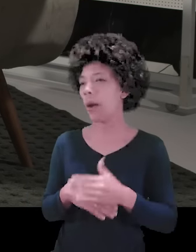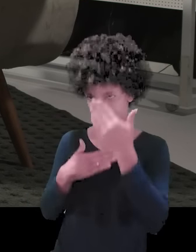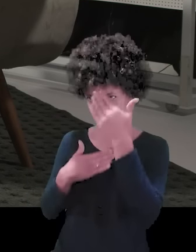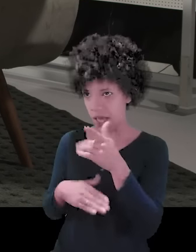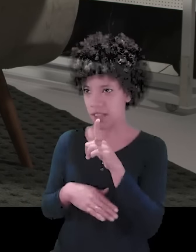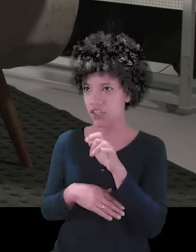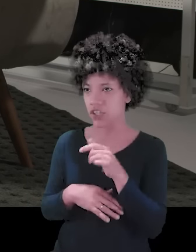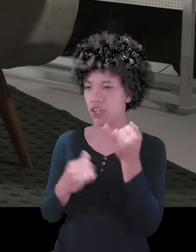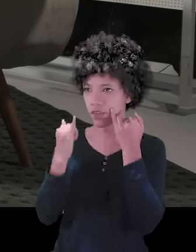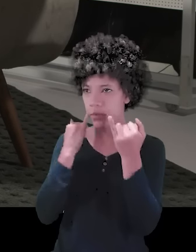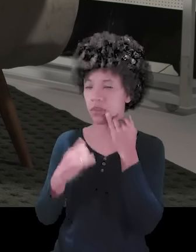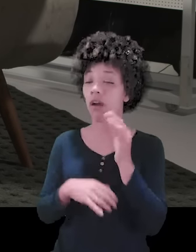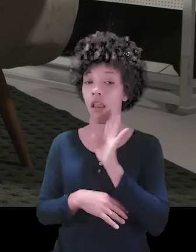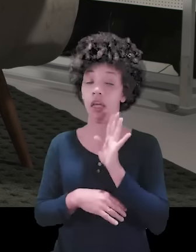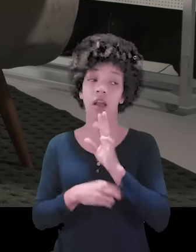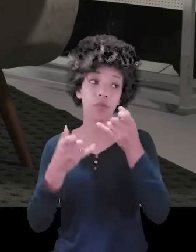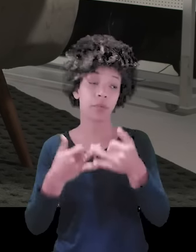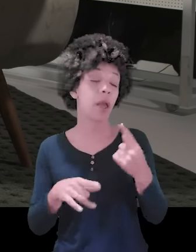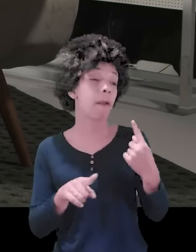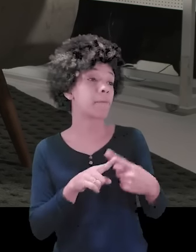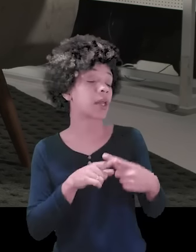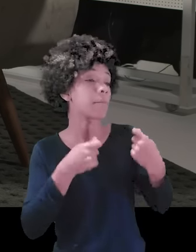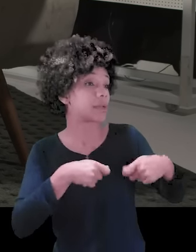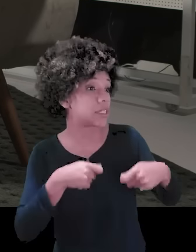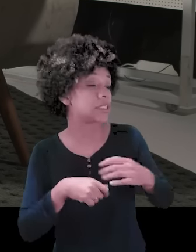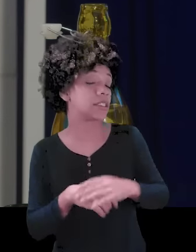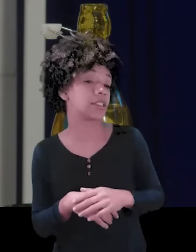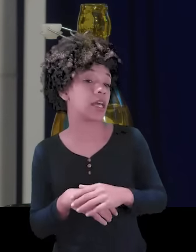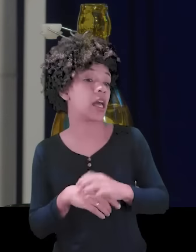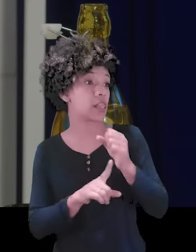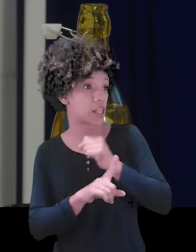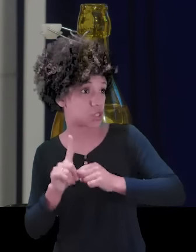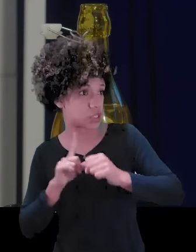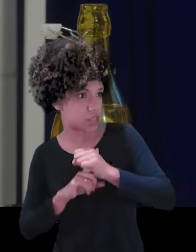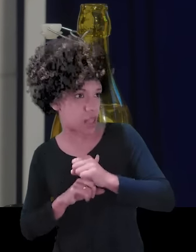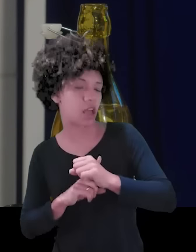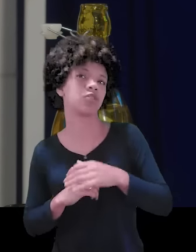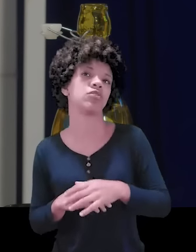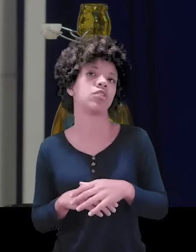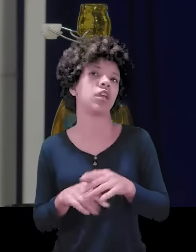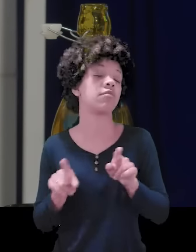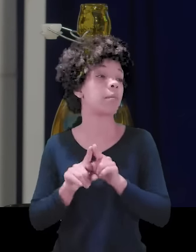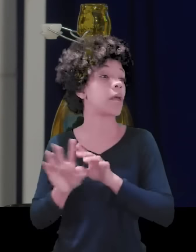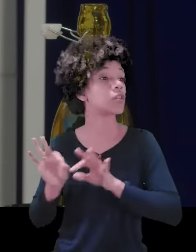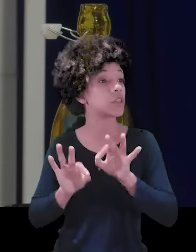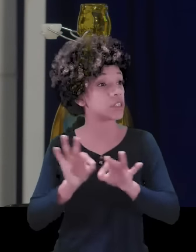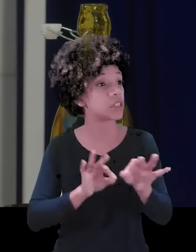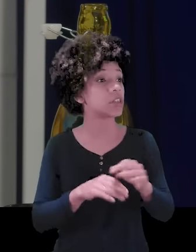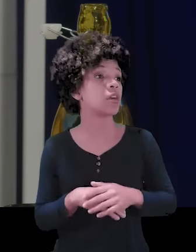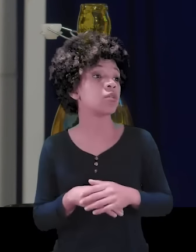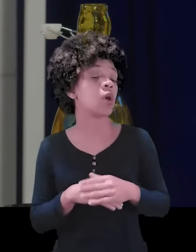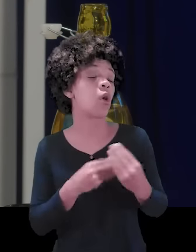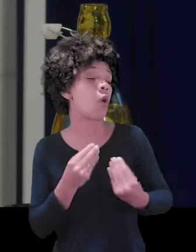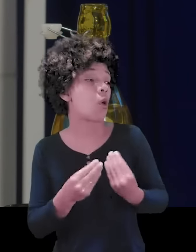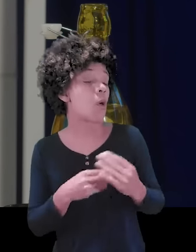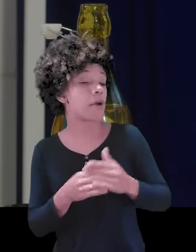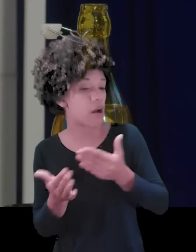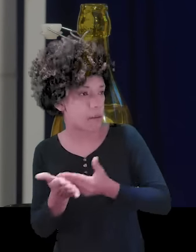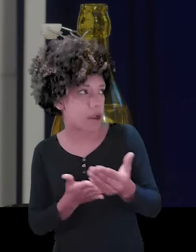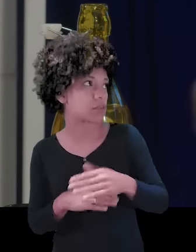obrigado e assim aí é legal porque precisa da sociedade entendeu dos organizações como é